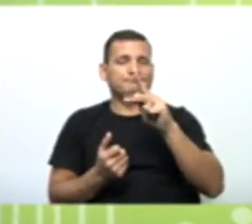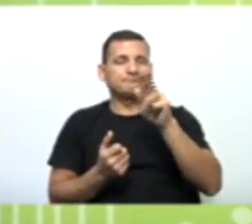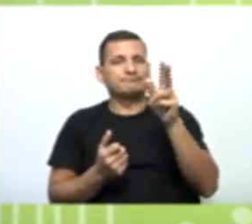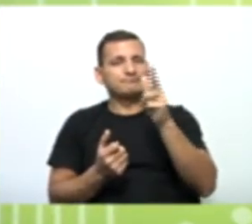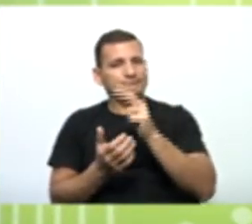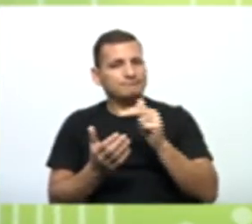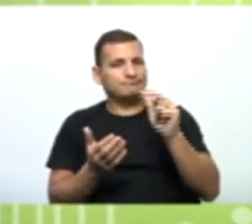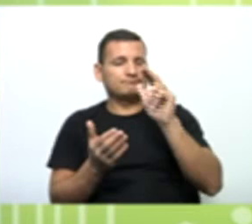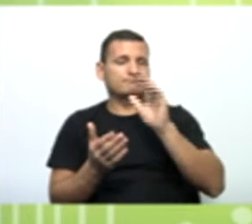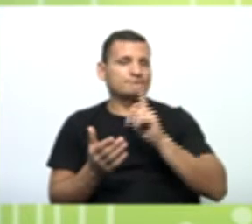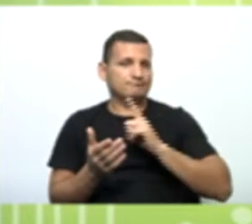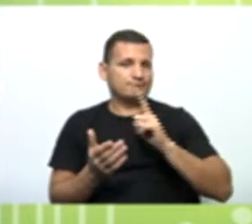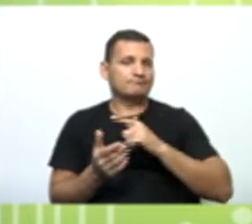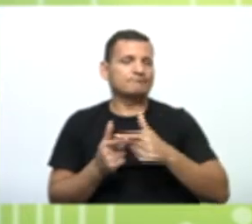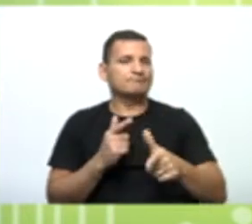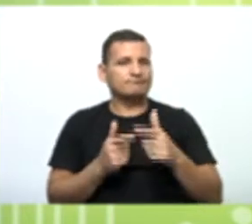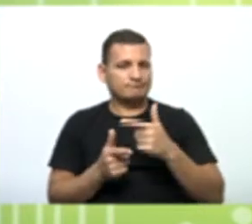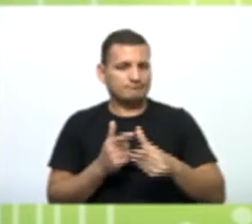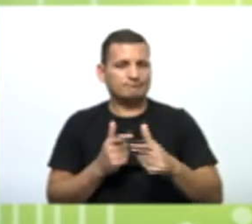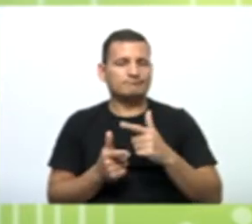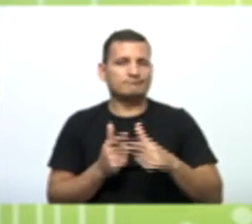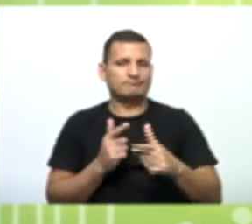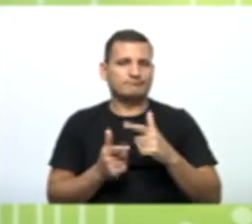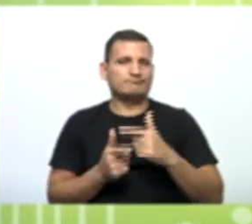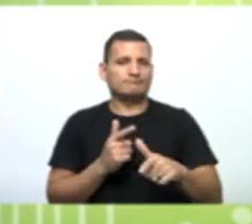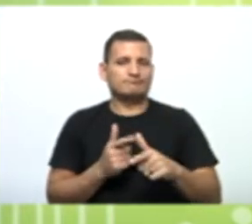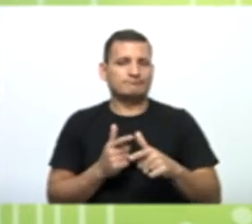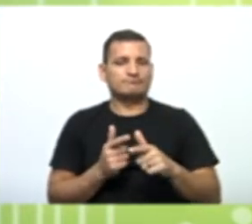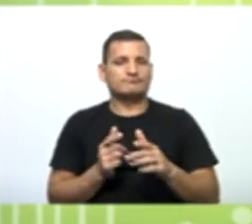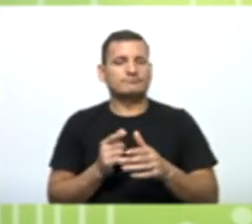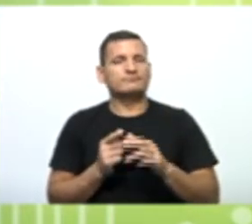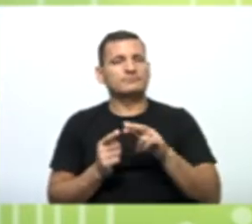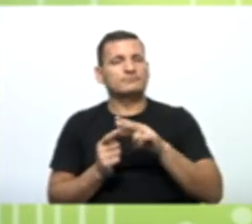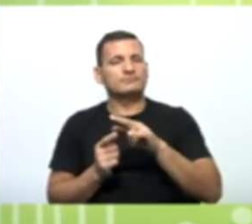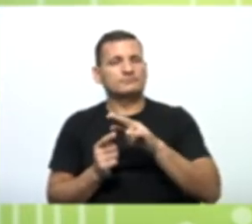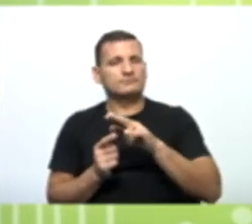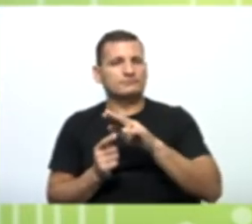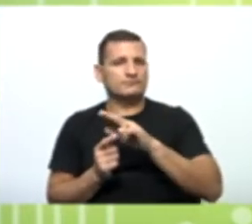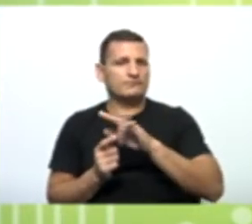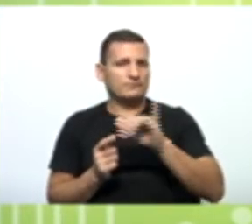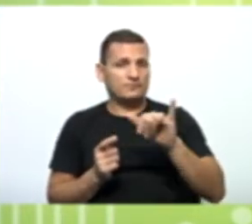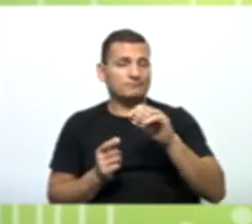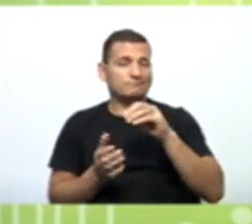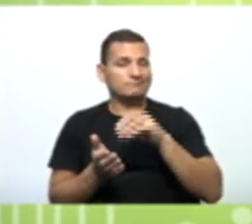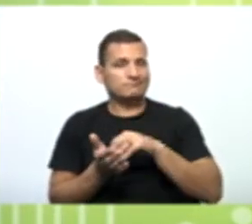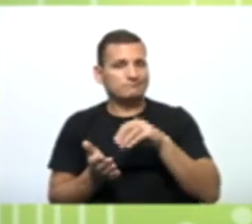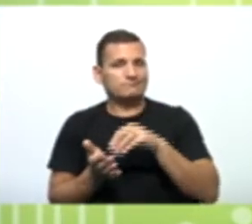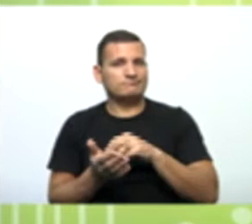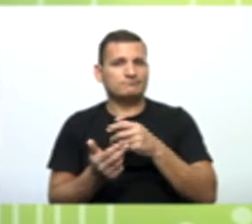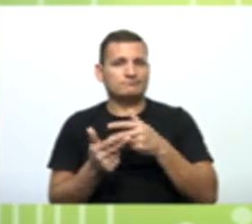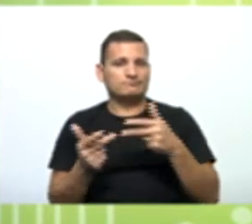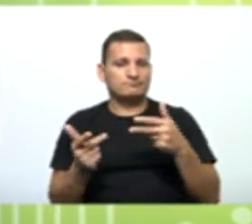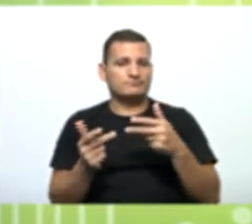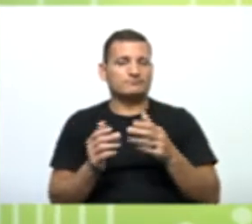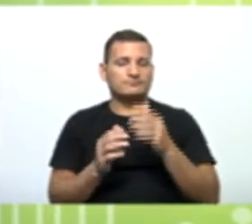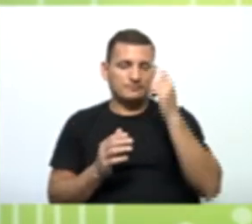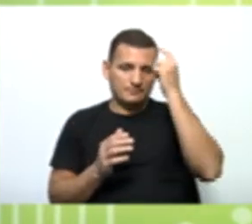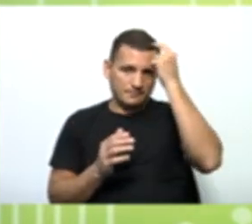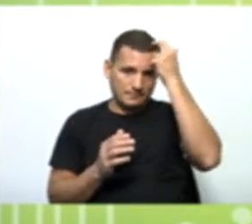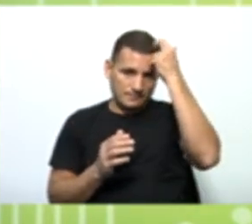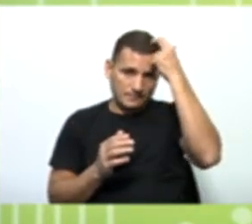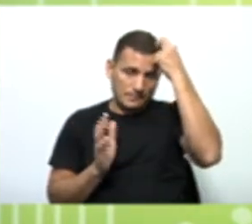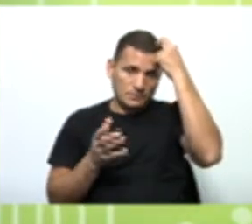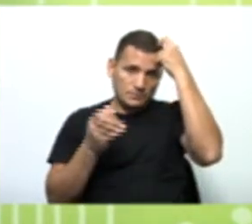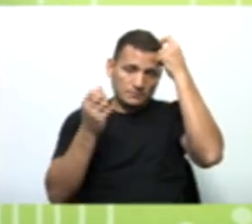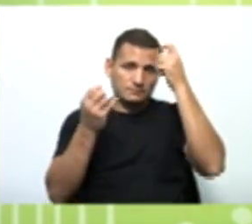estar comprometido. Em alguma situação, ele vai deixar a desejar, certo? Então, o que a gente passou para